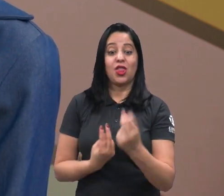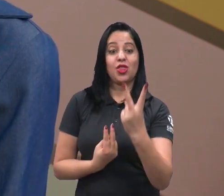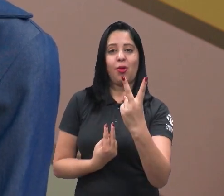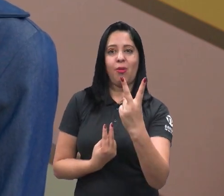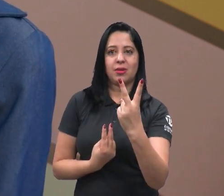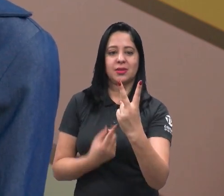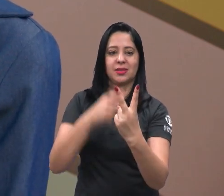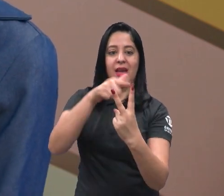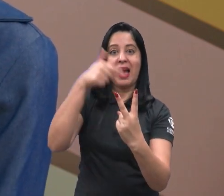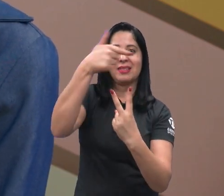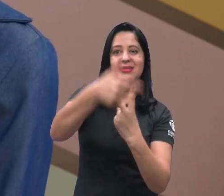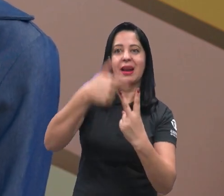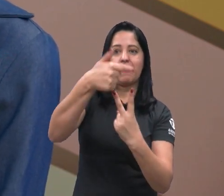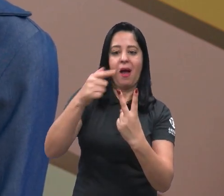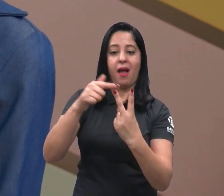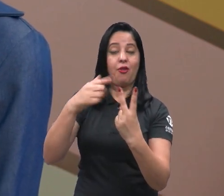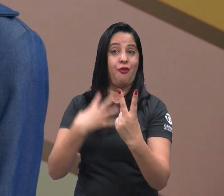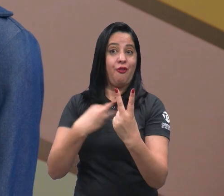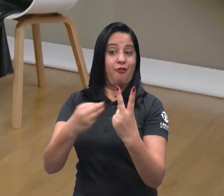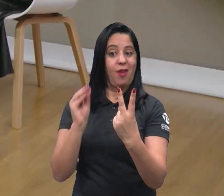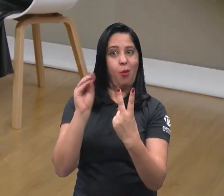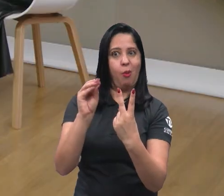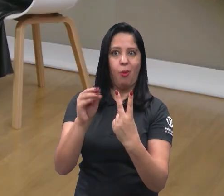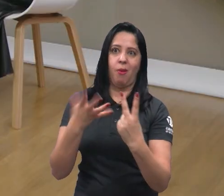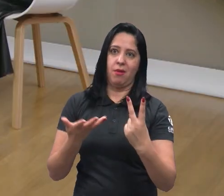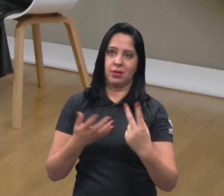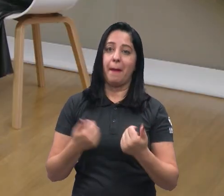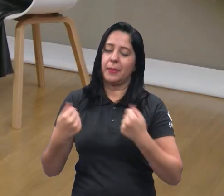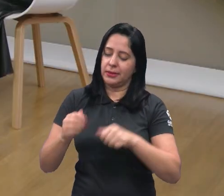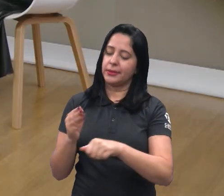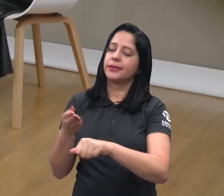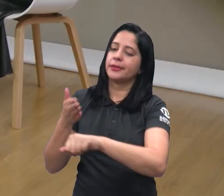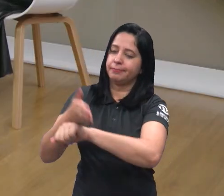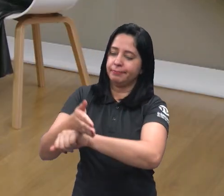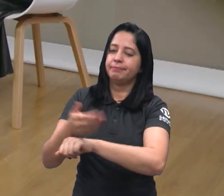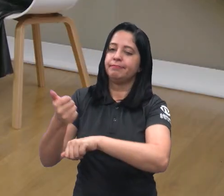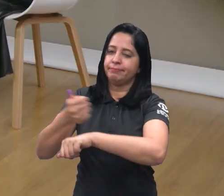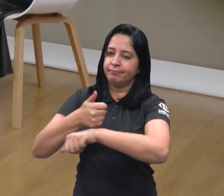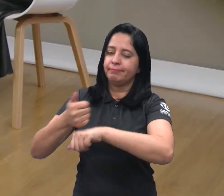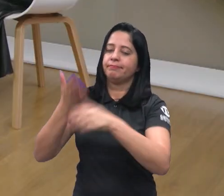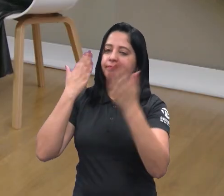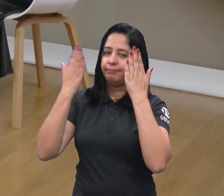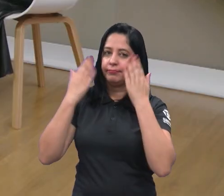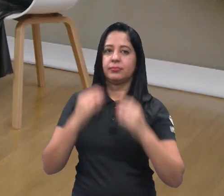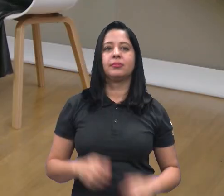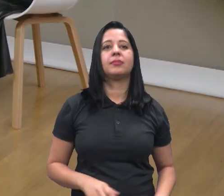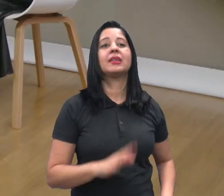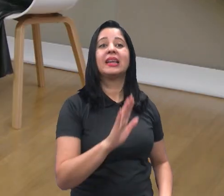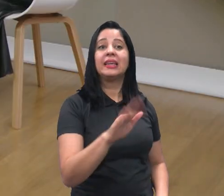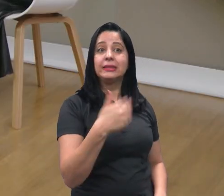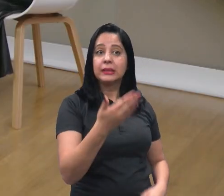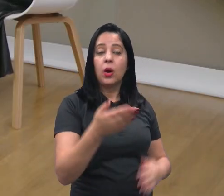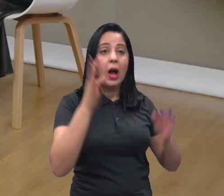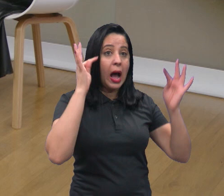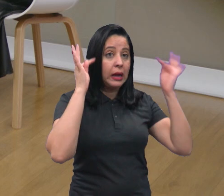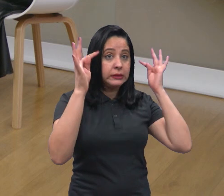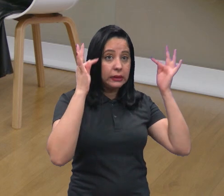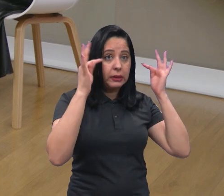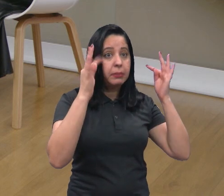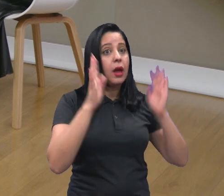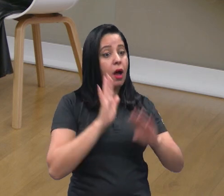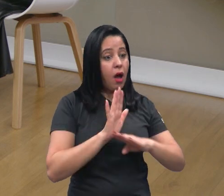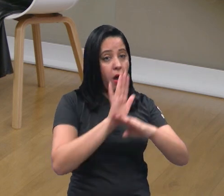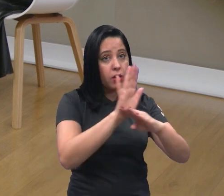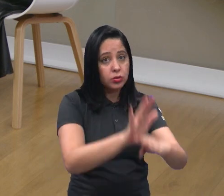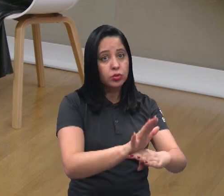ajuda terapêutica, se possível, né? Tá certo. E a ajuda, inclusive, ela pode ajudar nesse sentido de tratar com os filhos. Até mesmo para criar